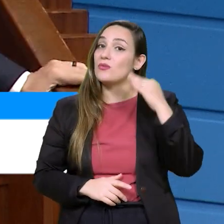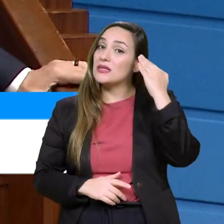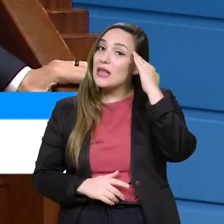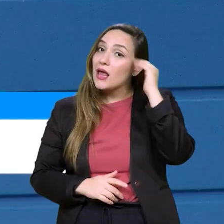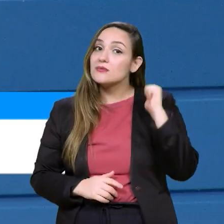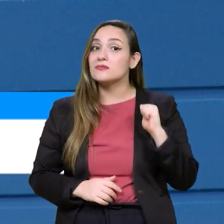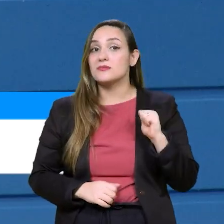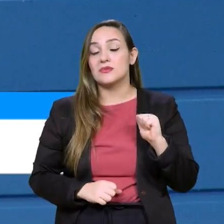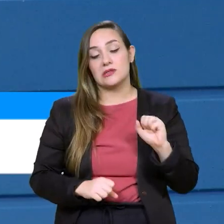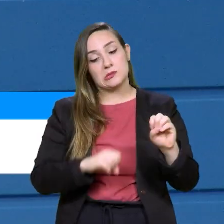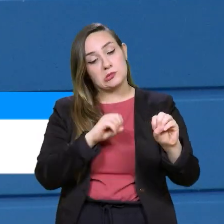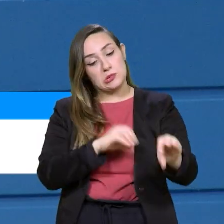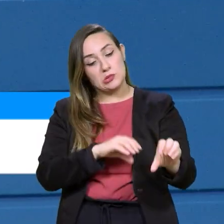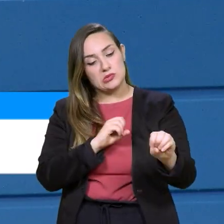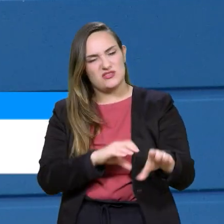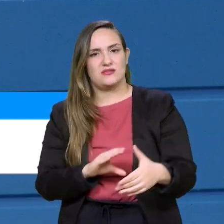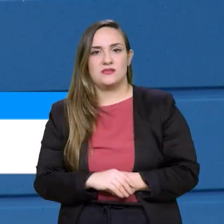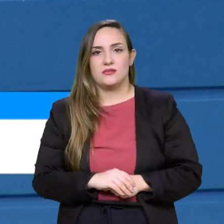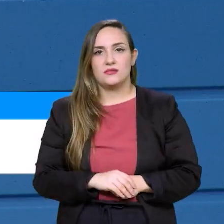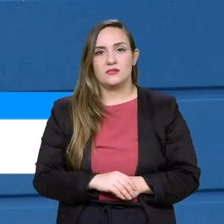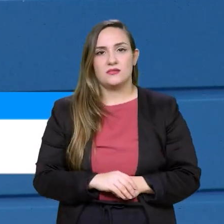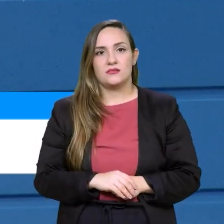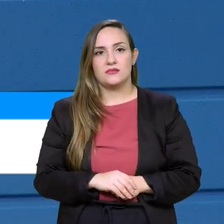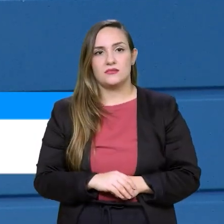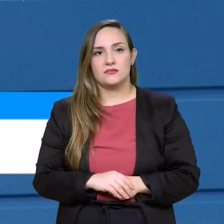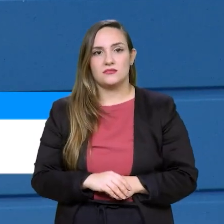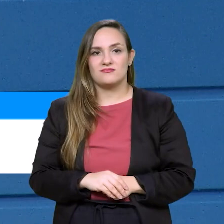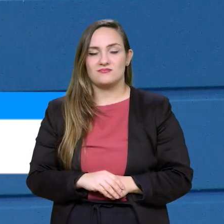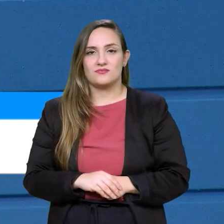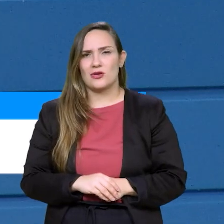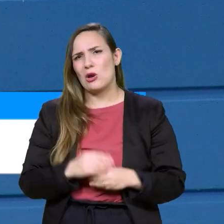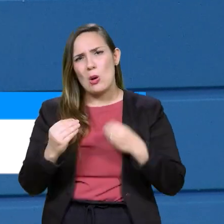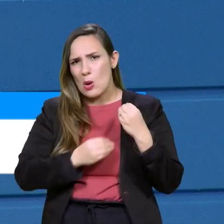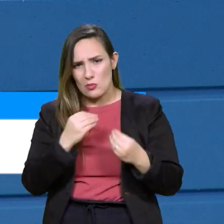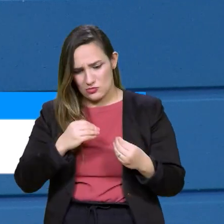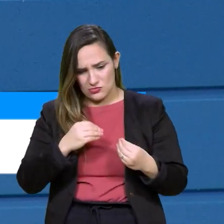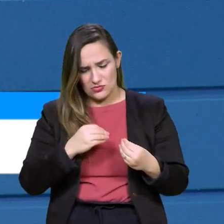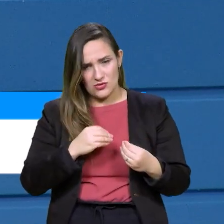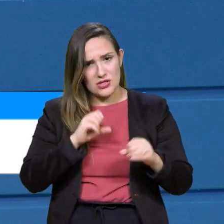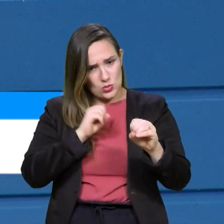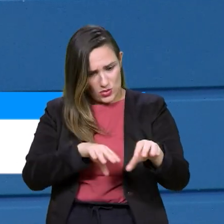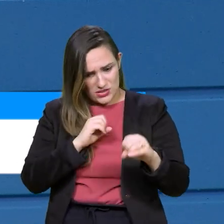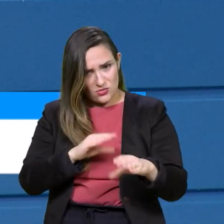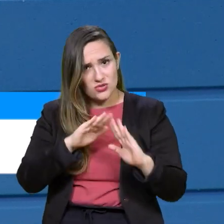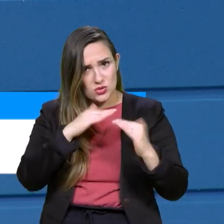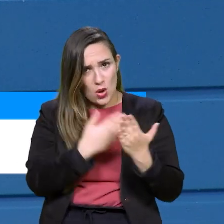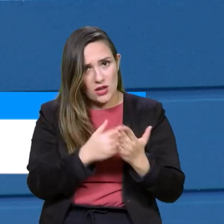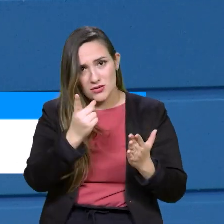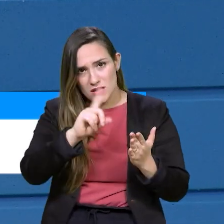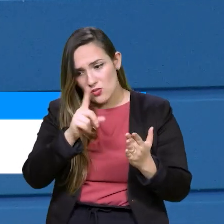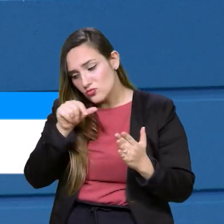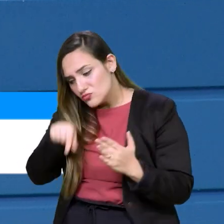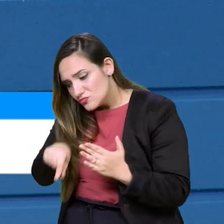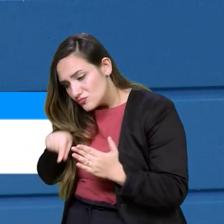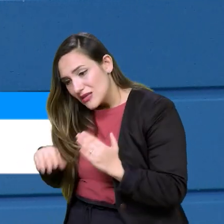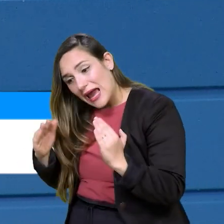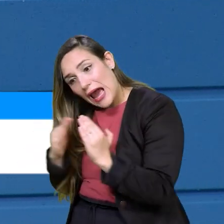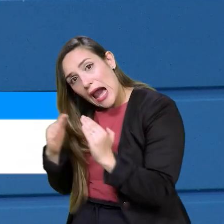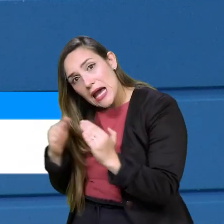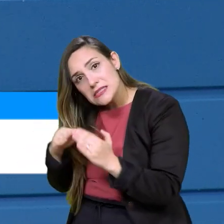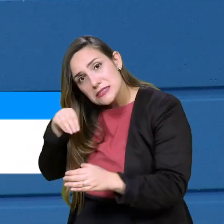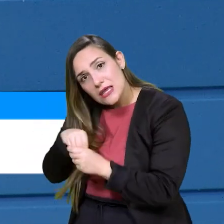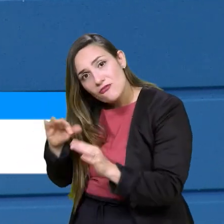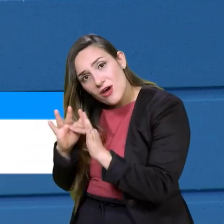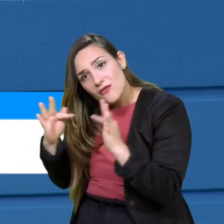no Brasil. Eu entendo que a educação você não consegue construir ela na